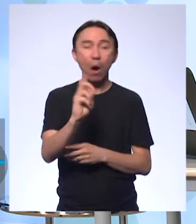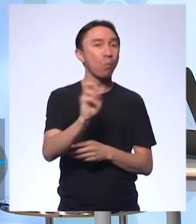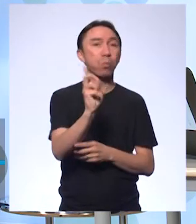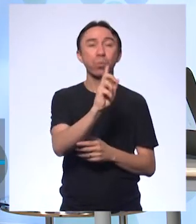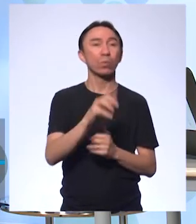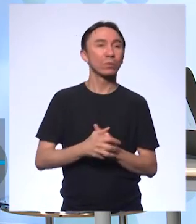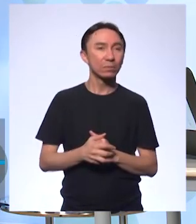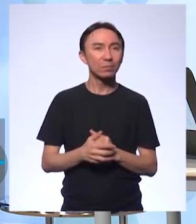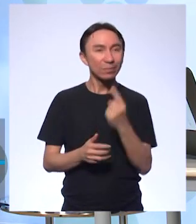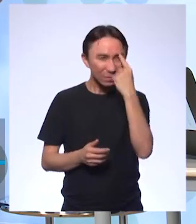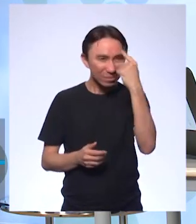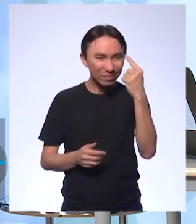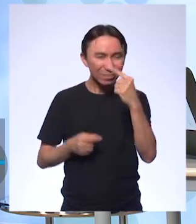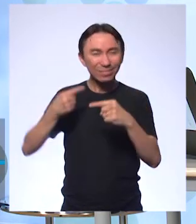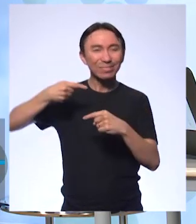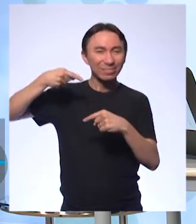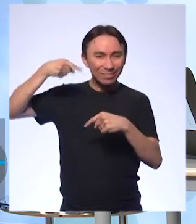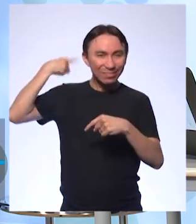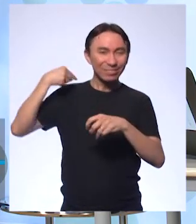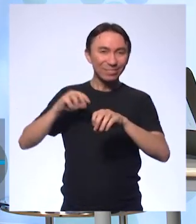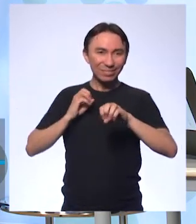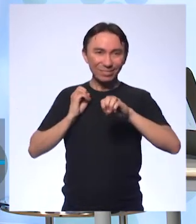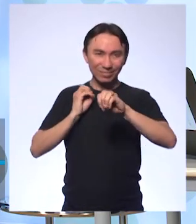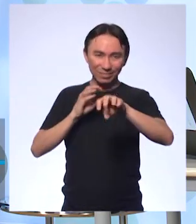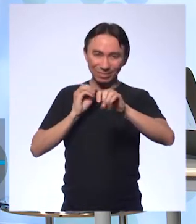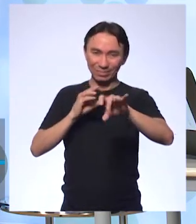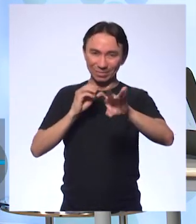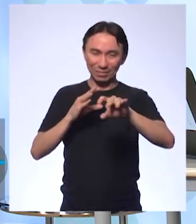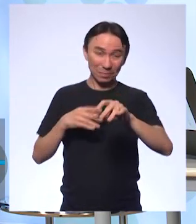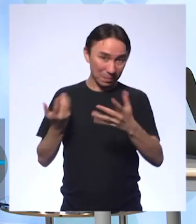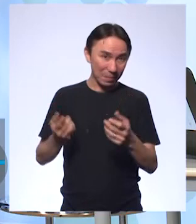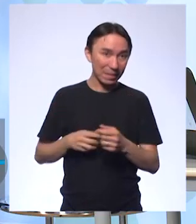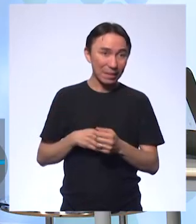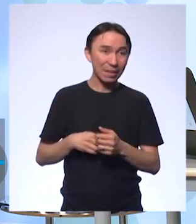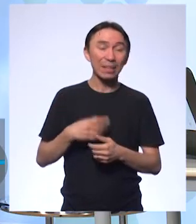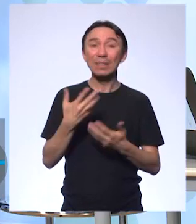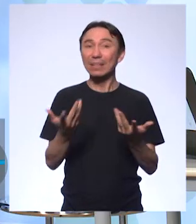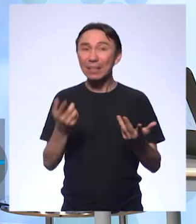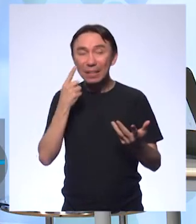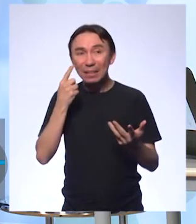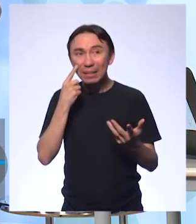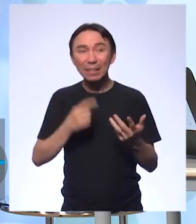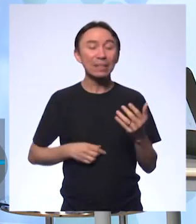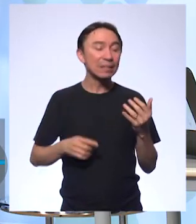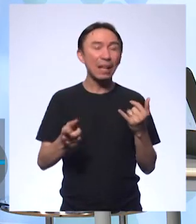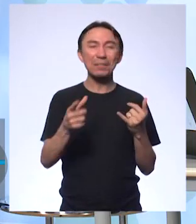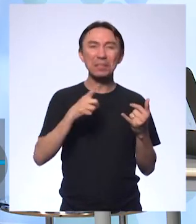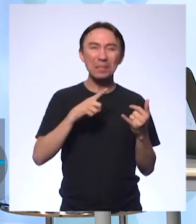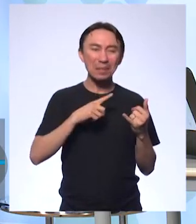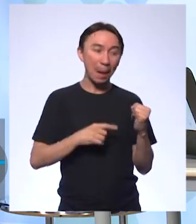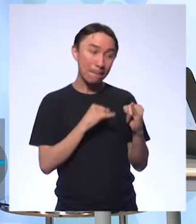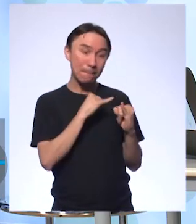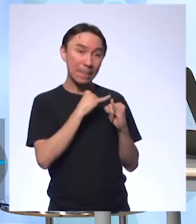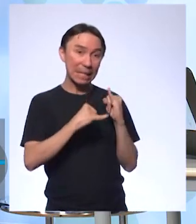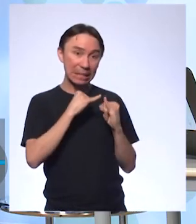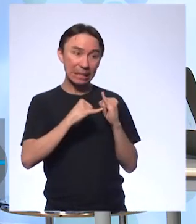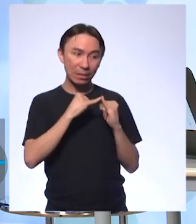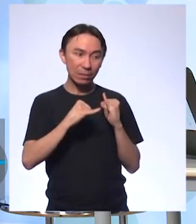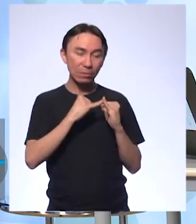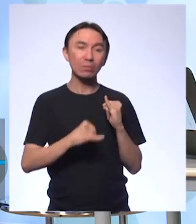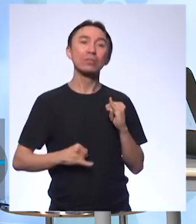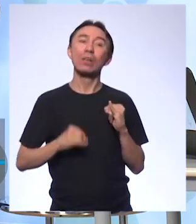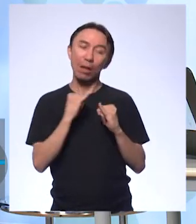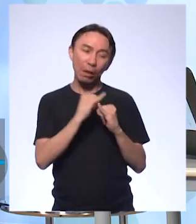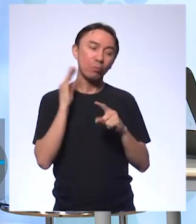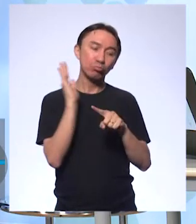falamos, sobre ser miscíveis e immiscíveis. Semelhante dissolve semelhante. Vocês lembram disso? Nós vimos isso lá